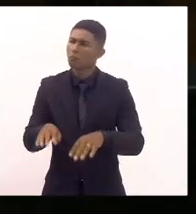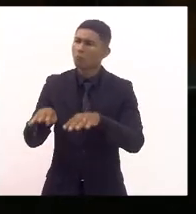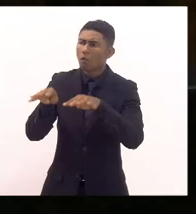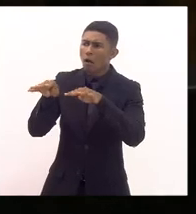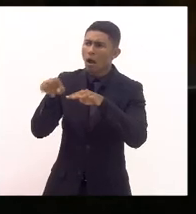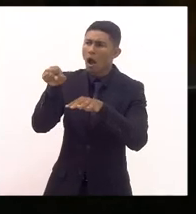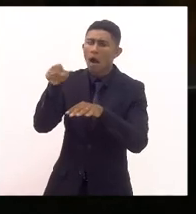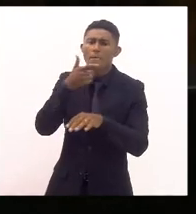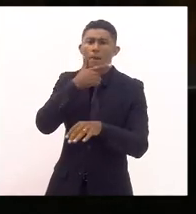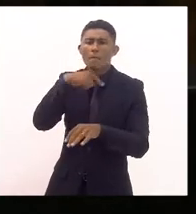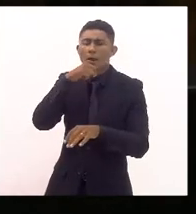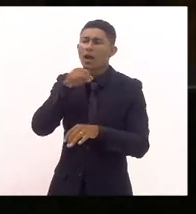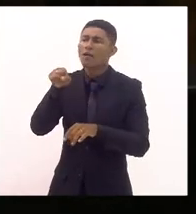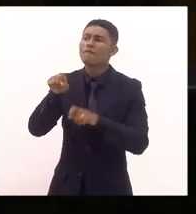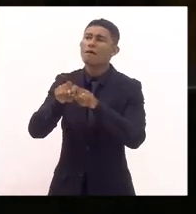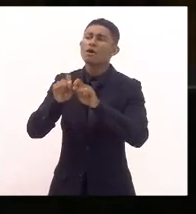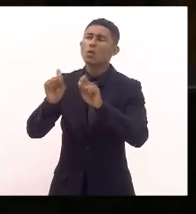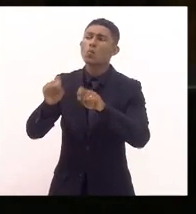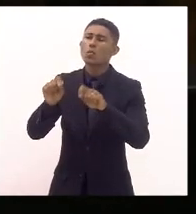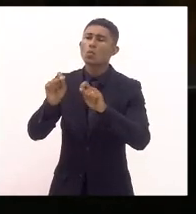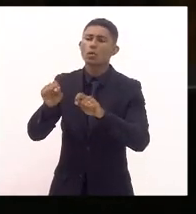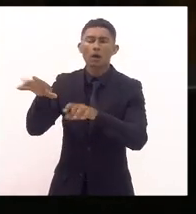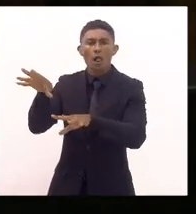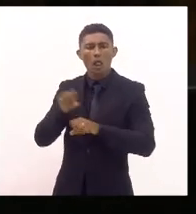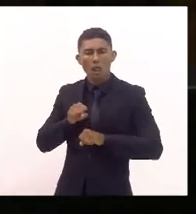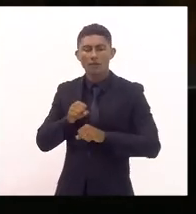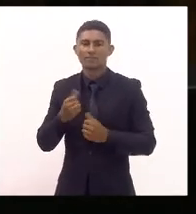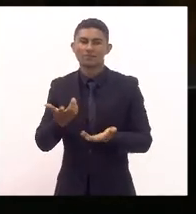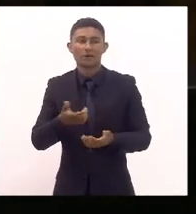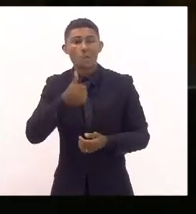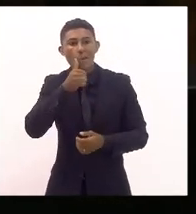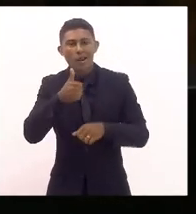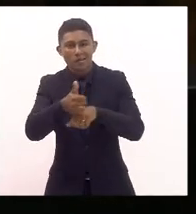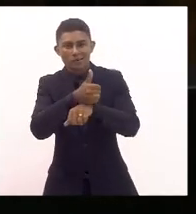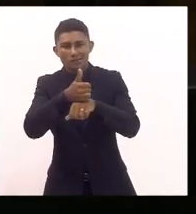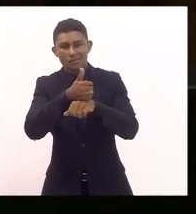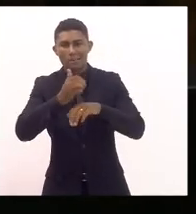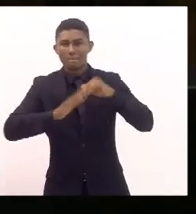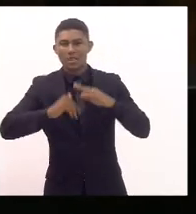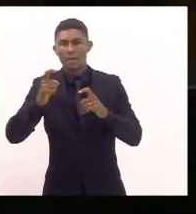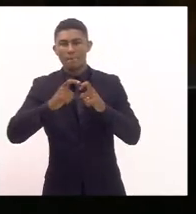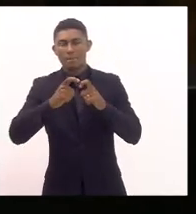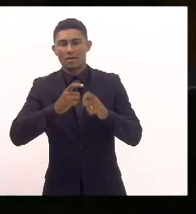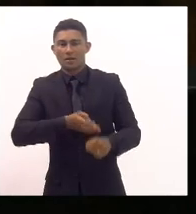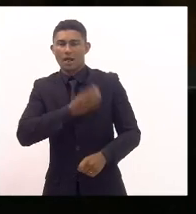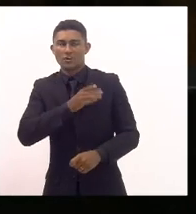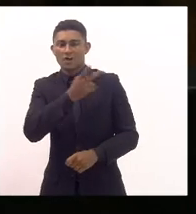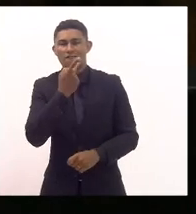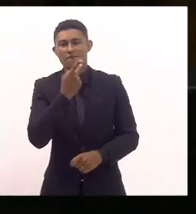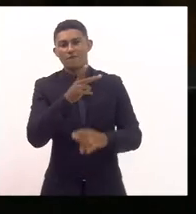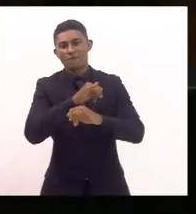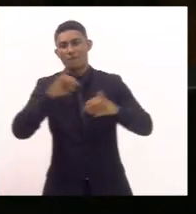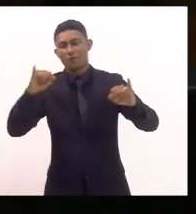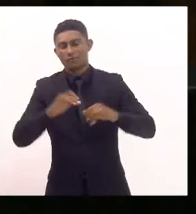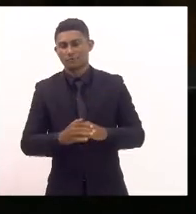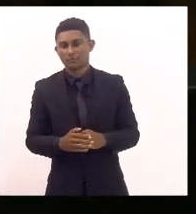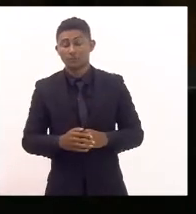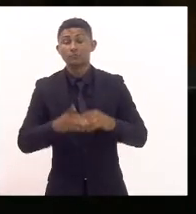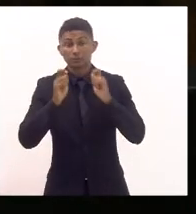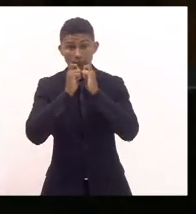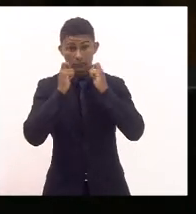está fazendo disse o a cardiologista americana de acordo com Associação